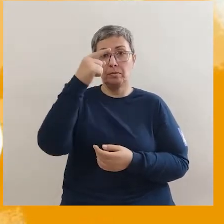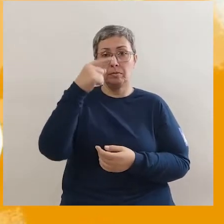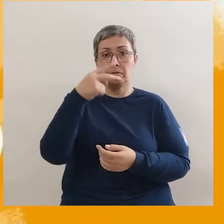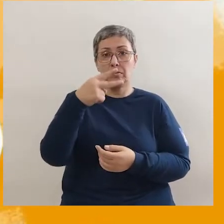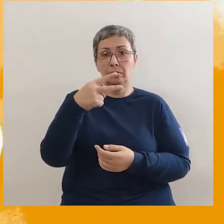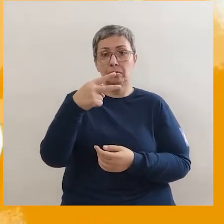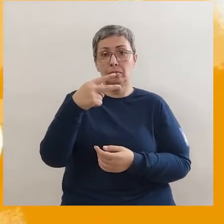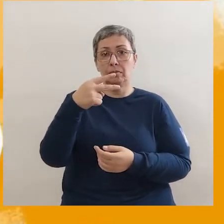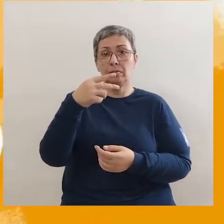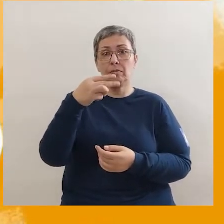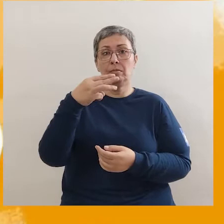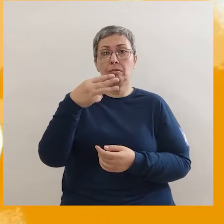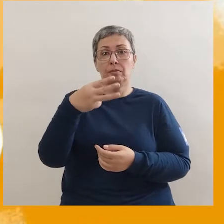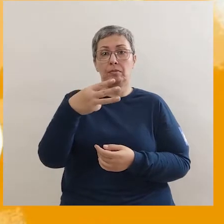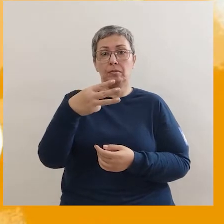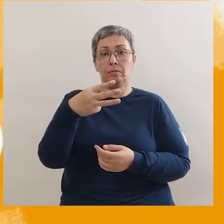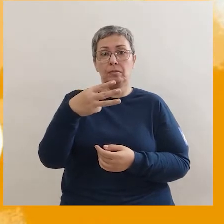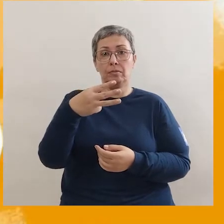2,